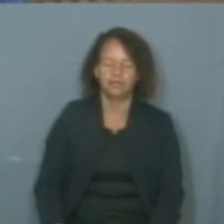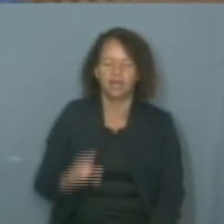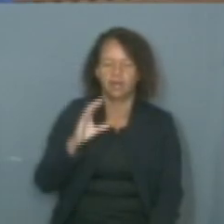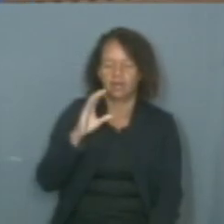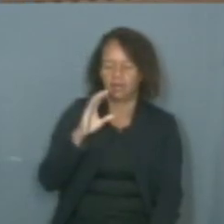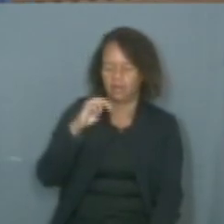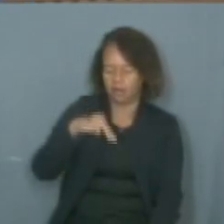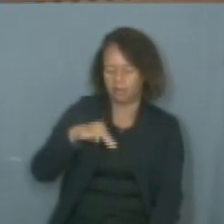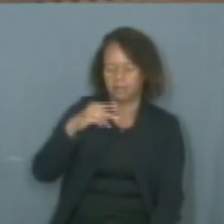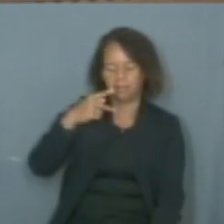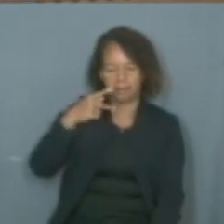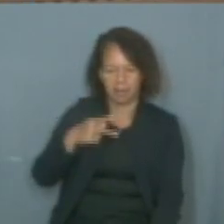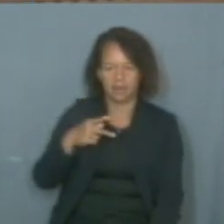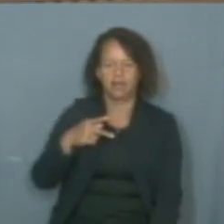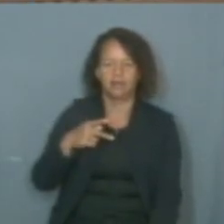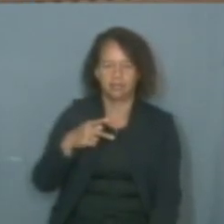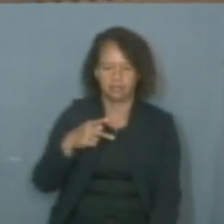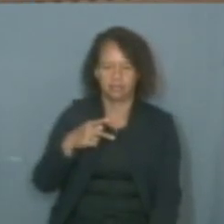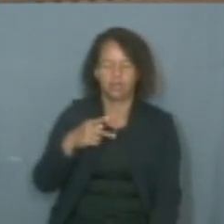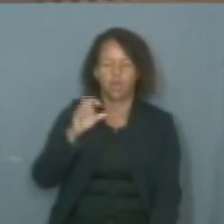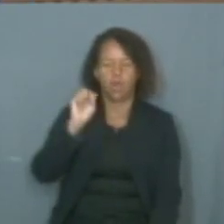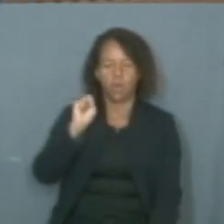MP, medida provisória